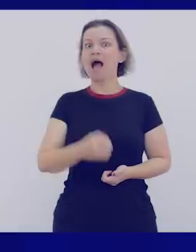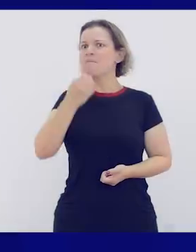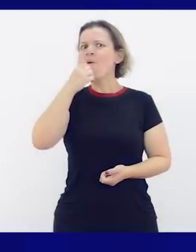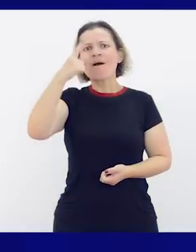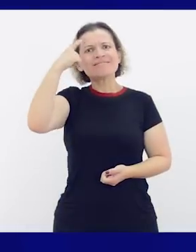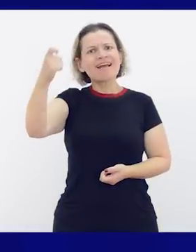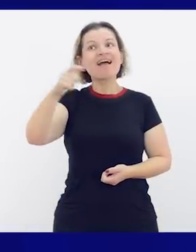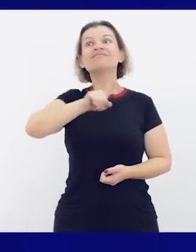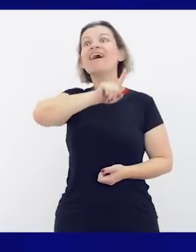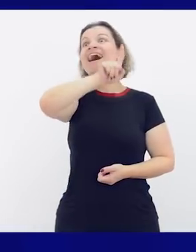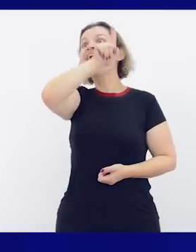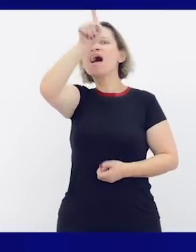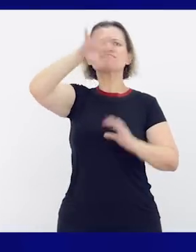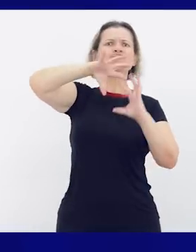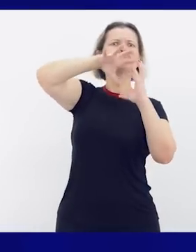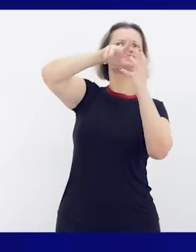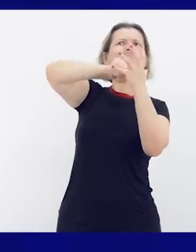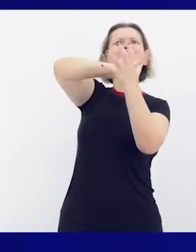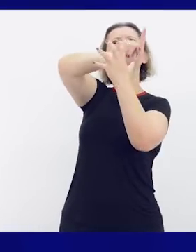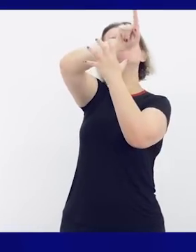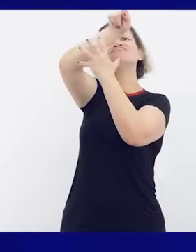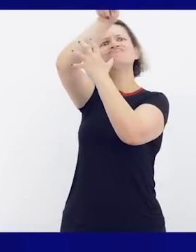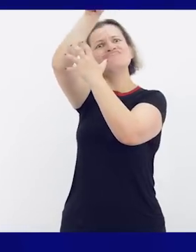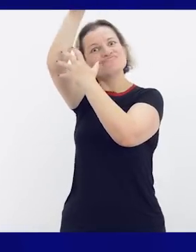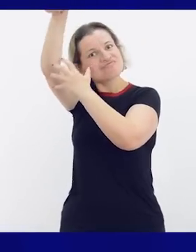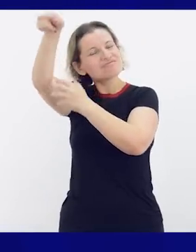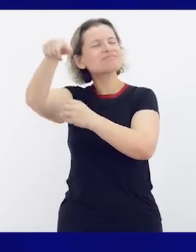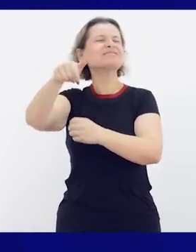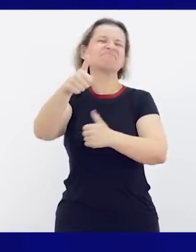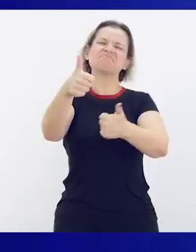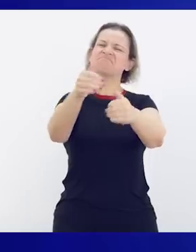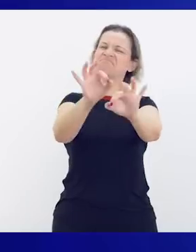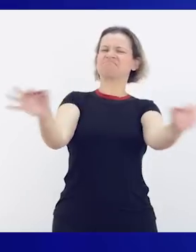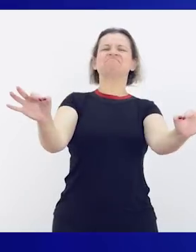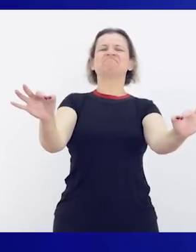Que boa ideia ir até o outro lado do mundo!